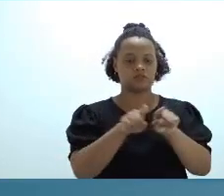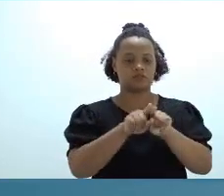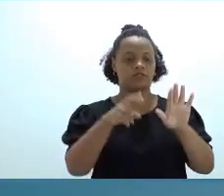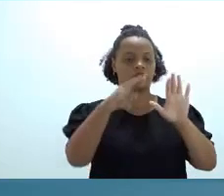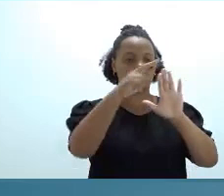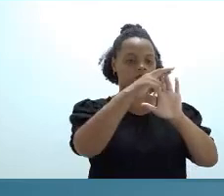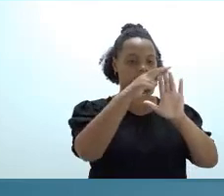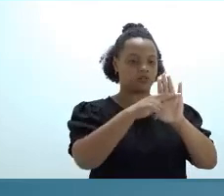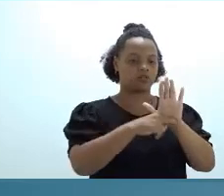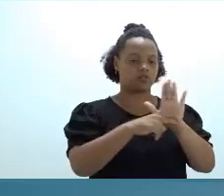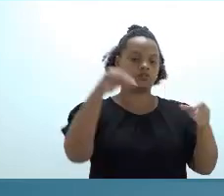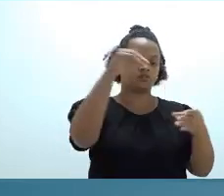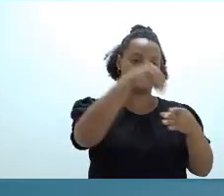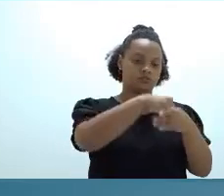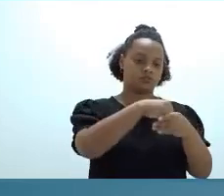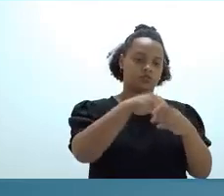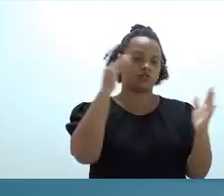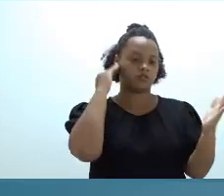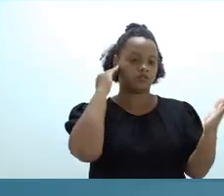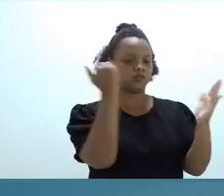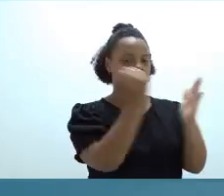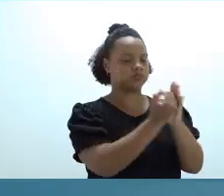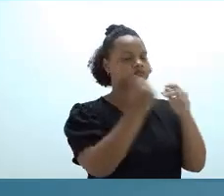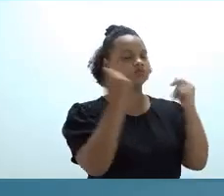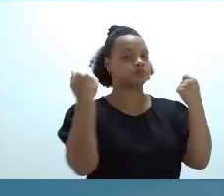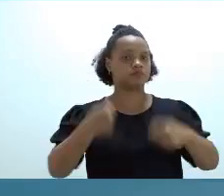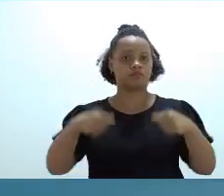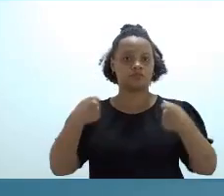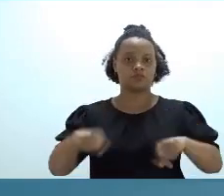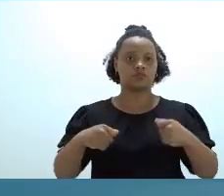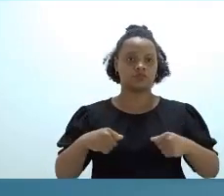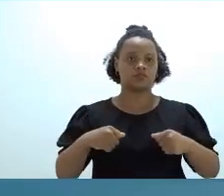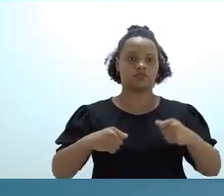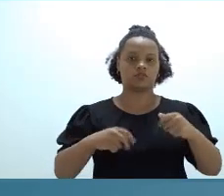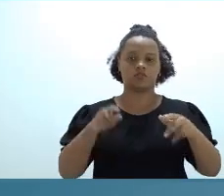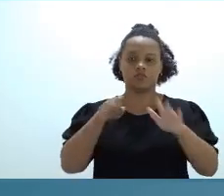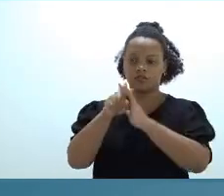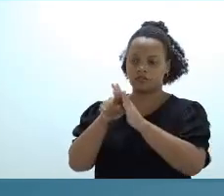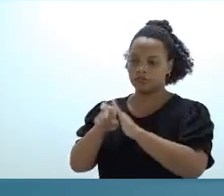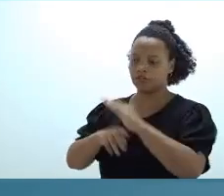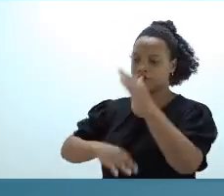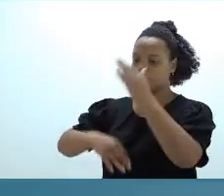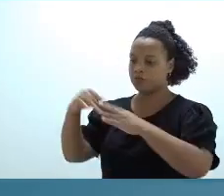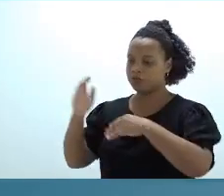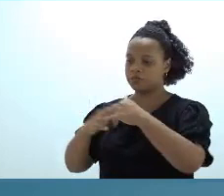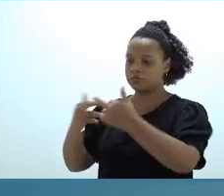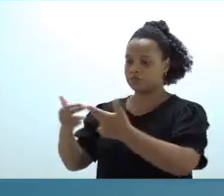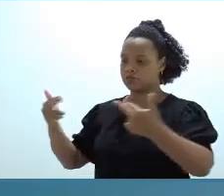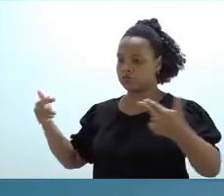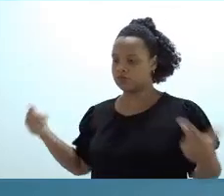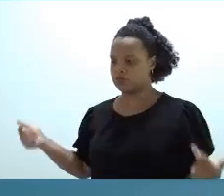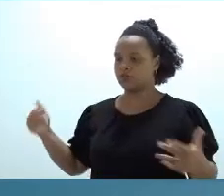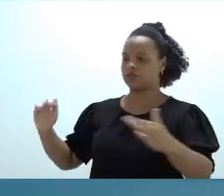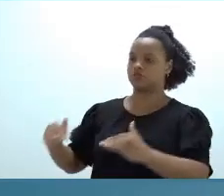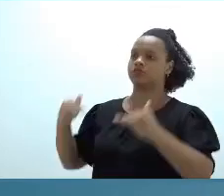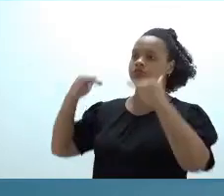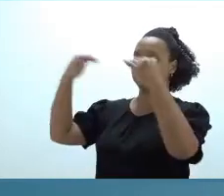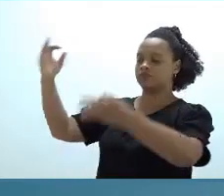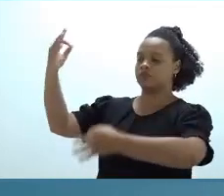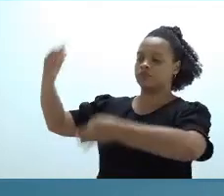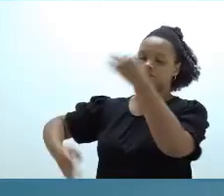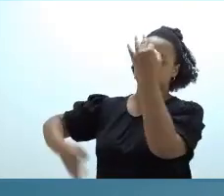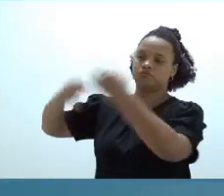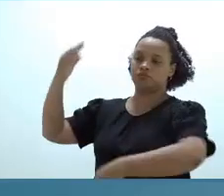interno, também cuida da fixação de competência de várias outras unidades judiciais, São exemplos as resoluções do tribunal